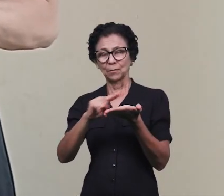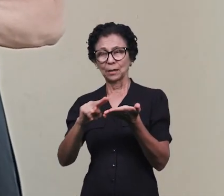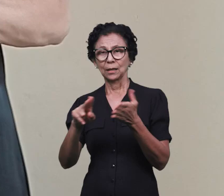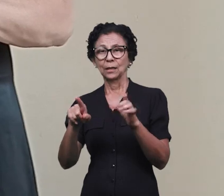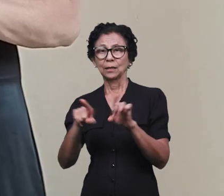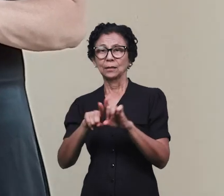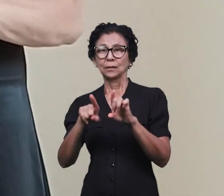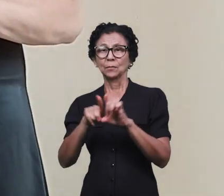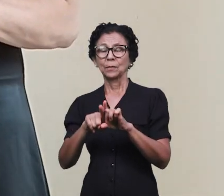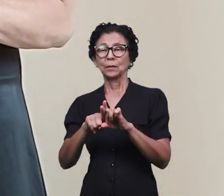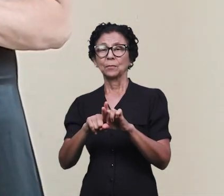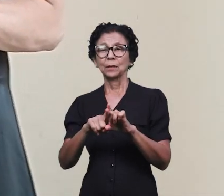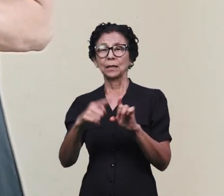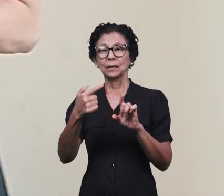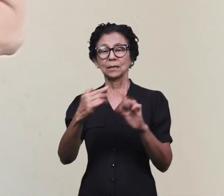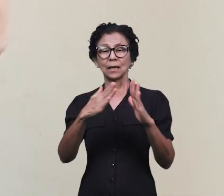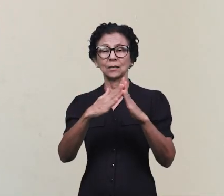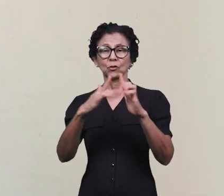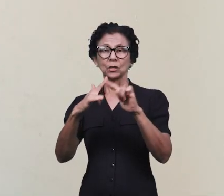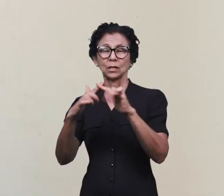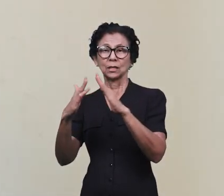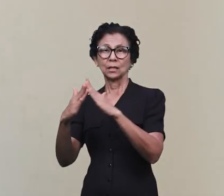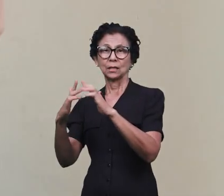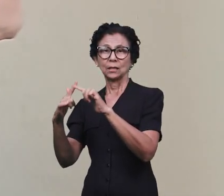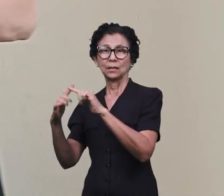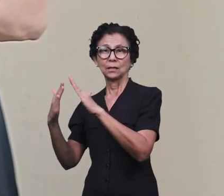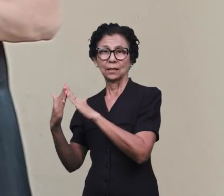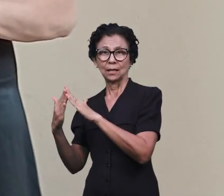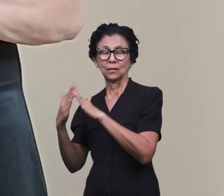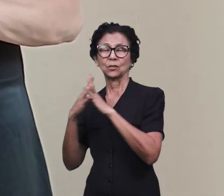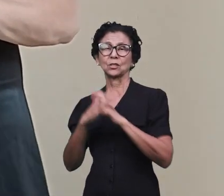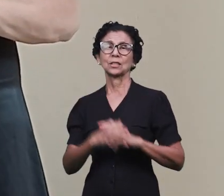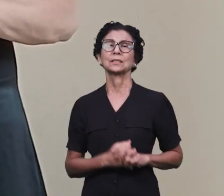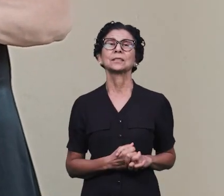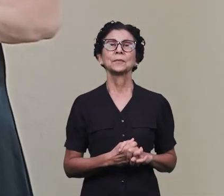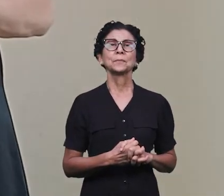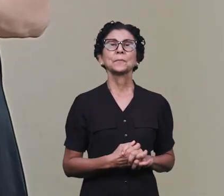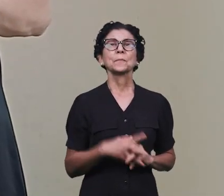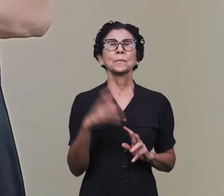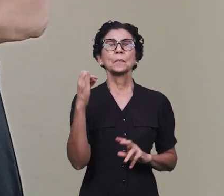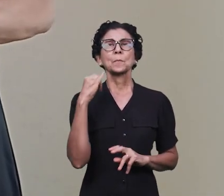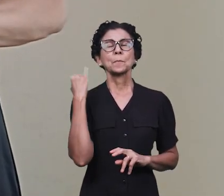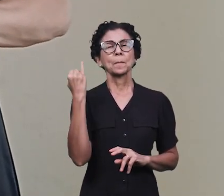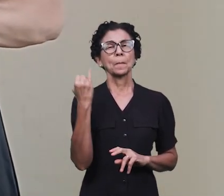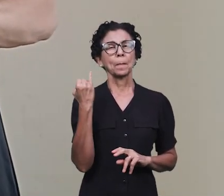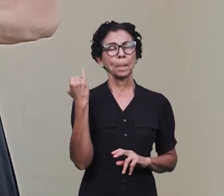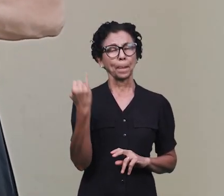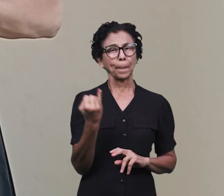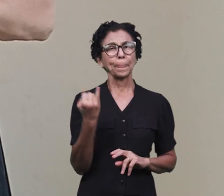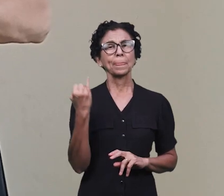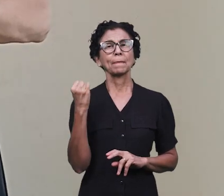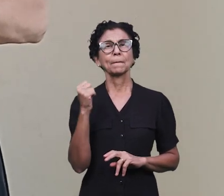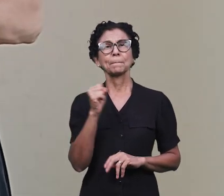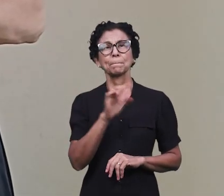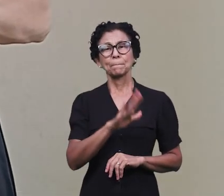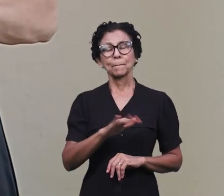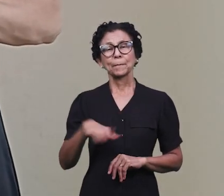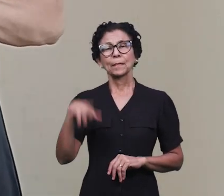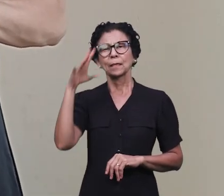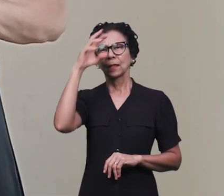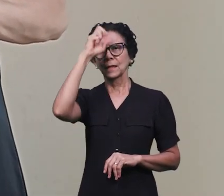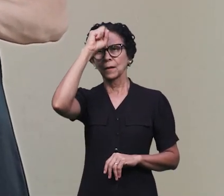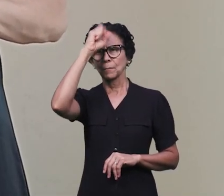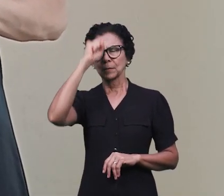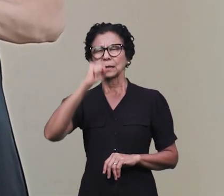para a criança. Então, é muito importante quando a gente observa que a criança ela tem uma distração maior, ou quando